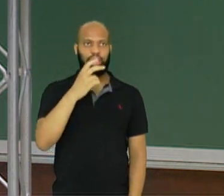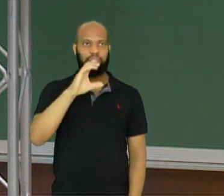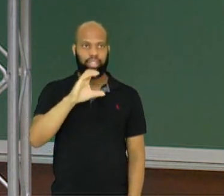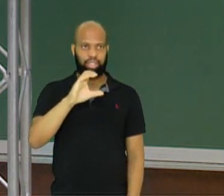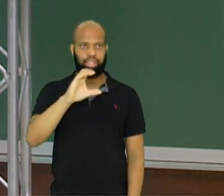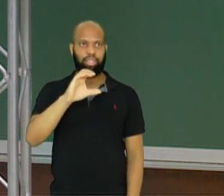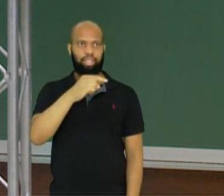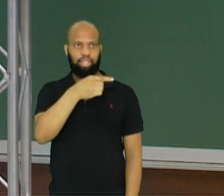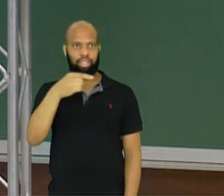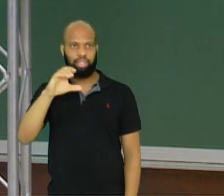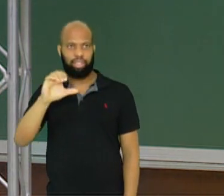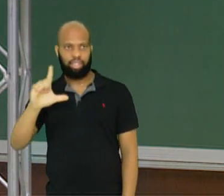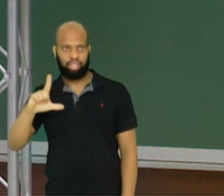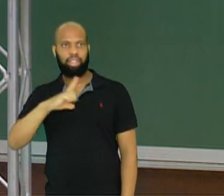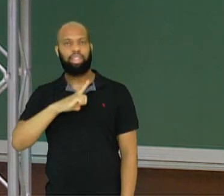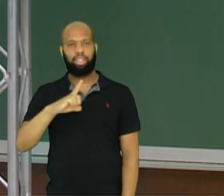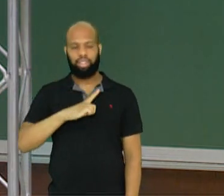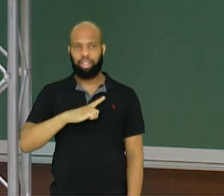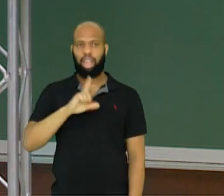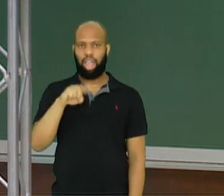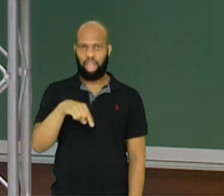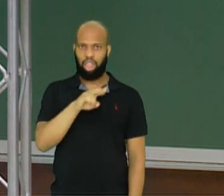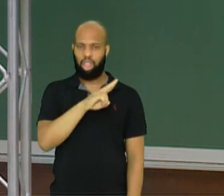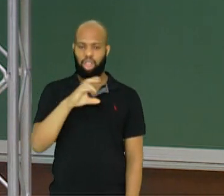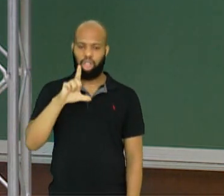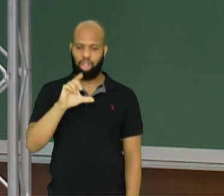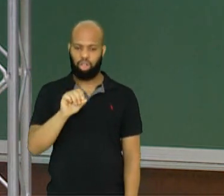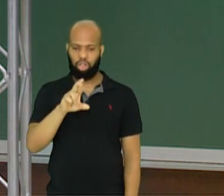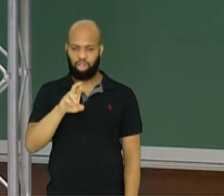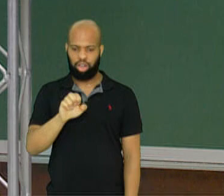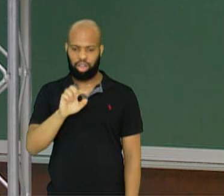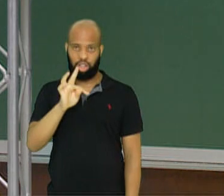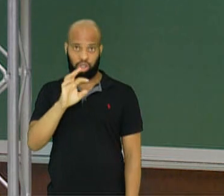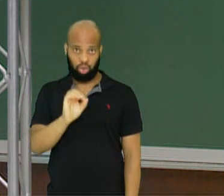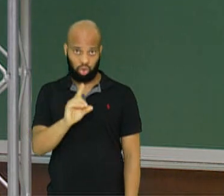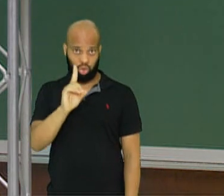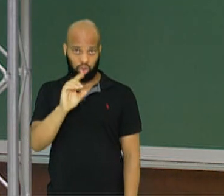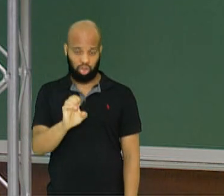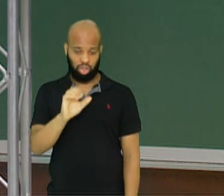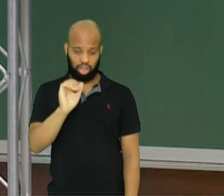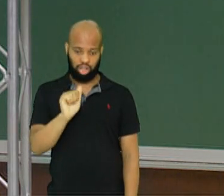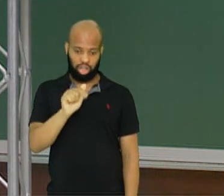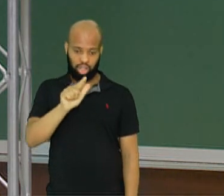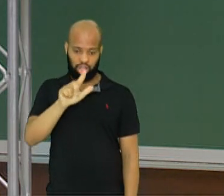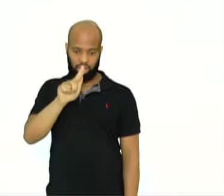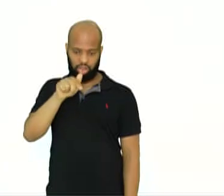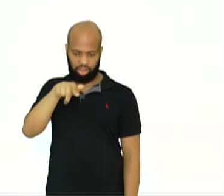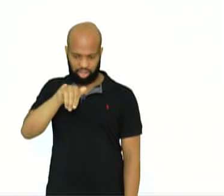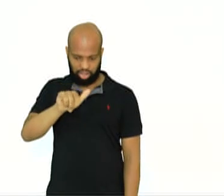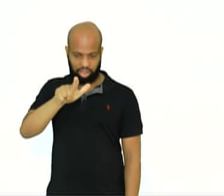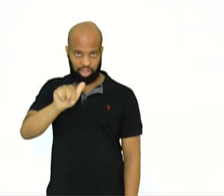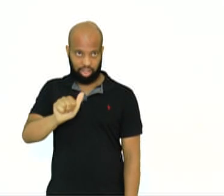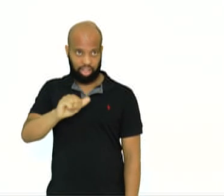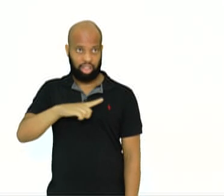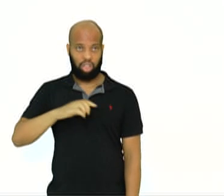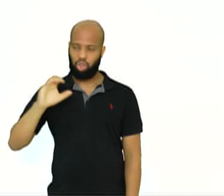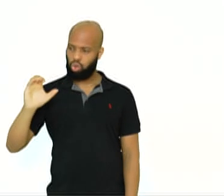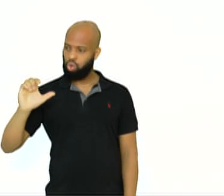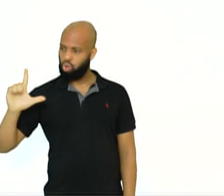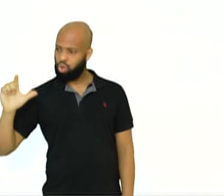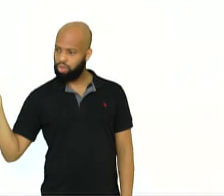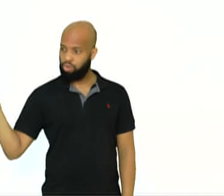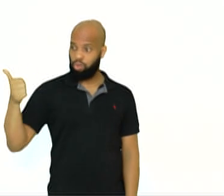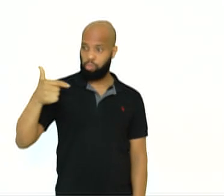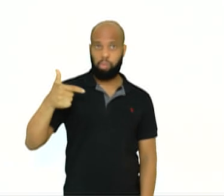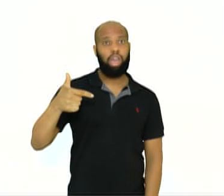um halogênio aqui ligado. Temos o cloreto de alquila e praticamente o mesmo processo. O cloro é mais eletronegativo